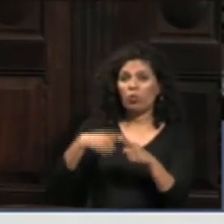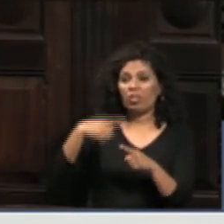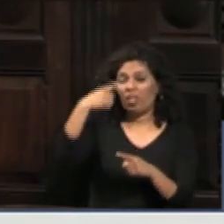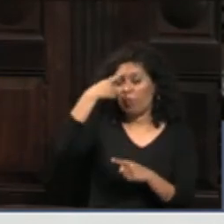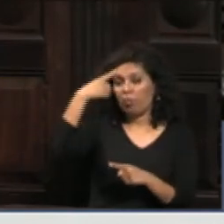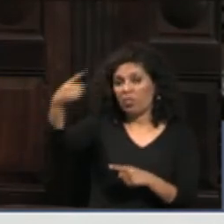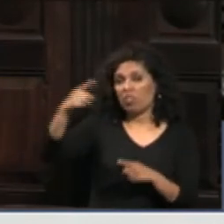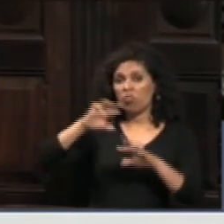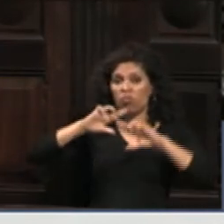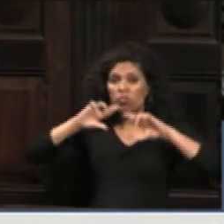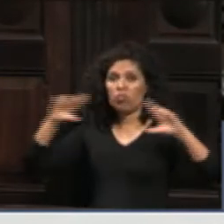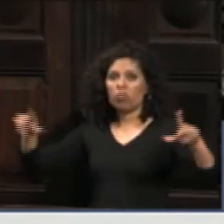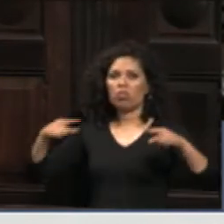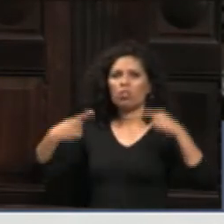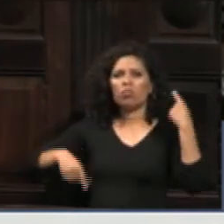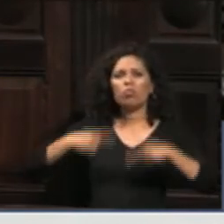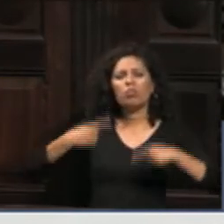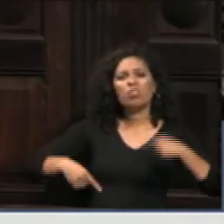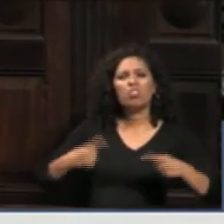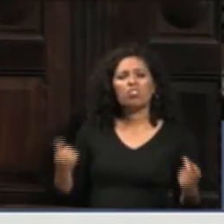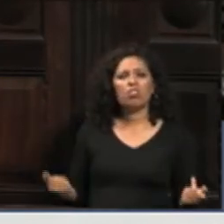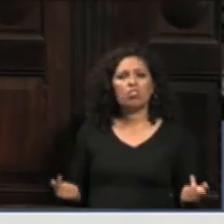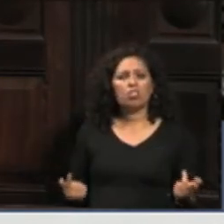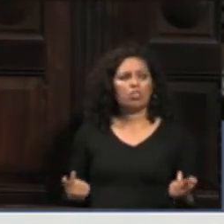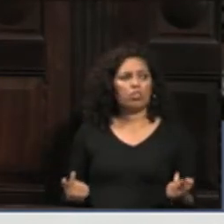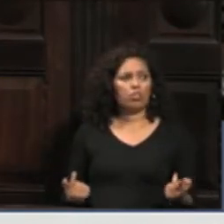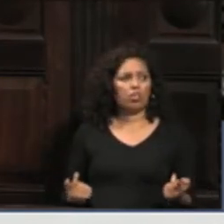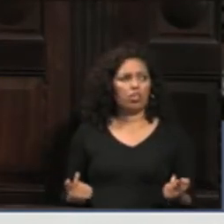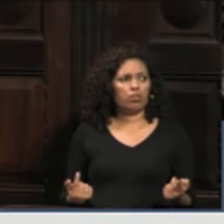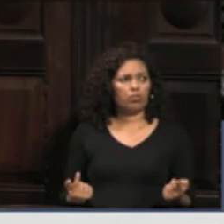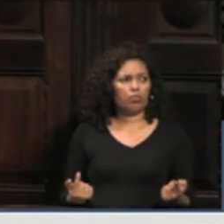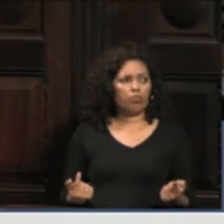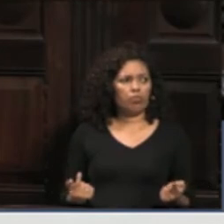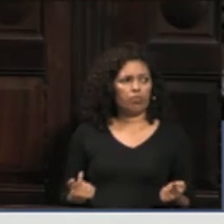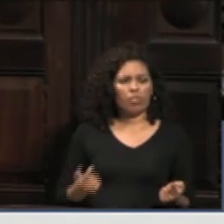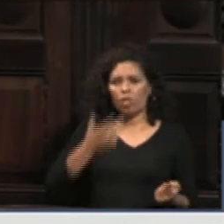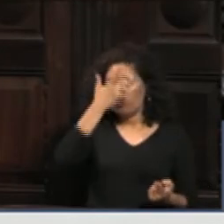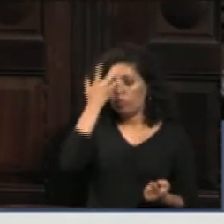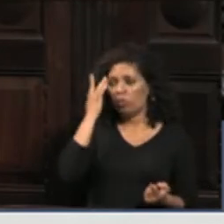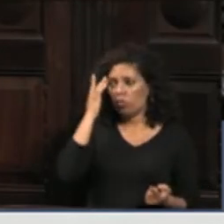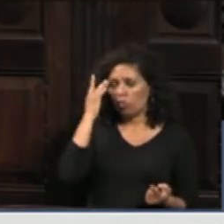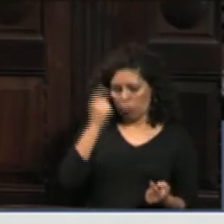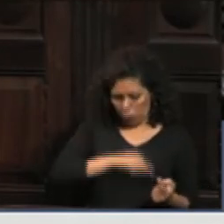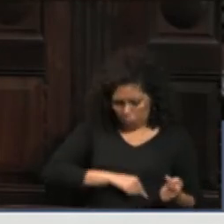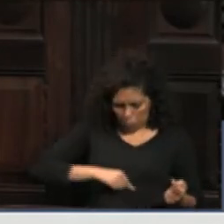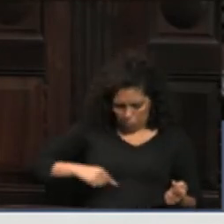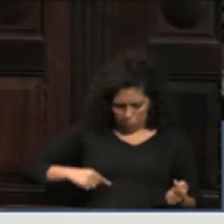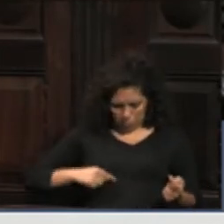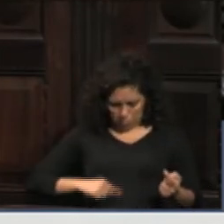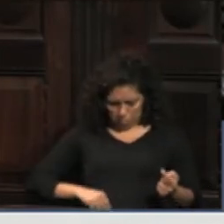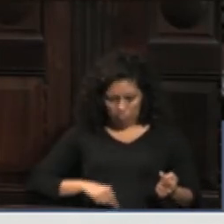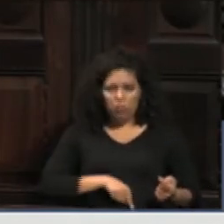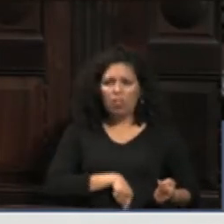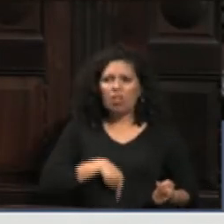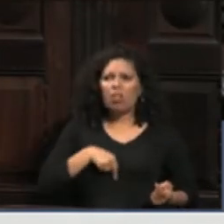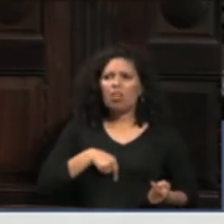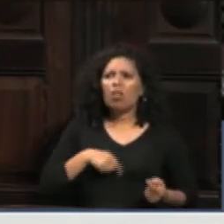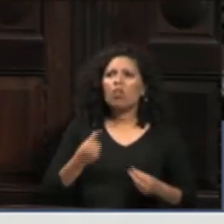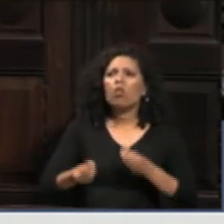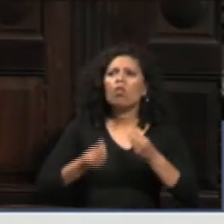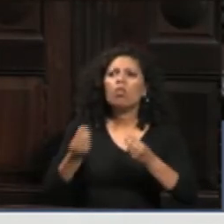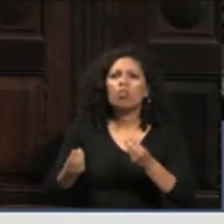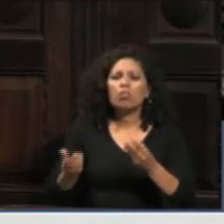no Rio Grande do Sul, em Porto Alegre, e a canivete ainda fizeram a marca da suástica no corpo